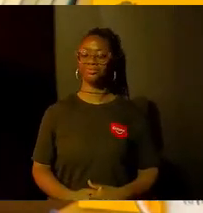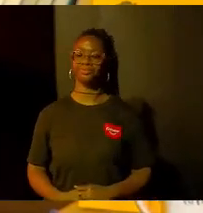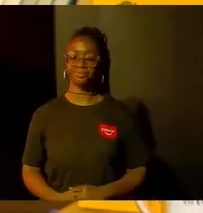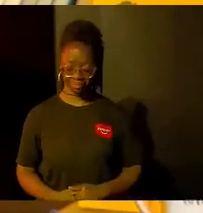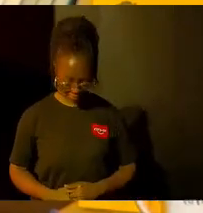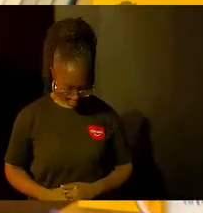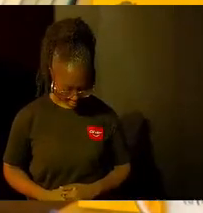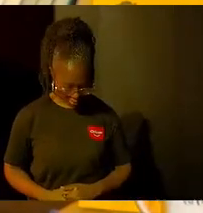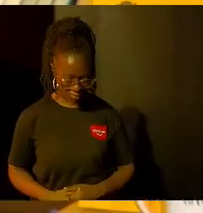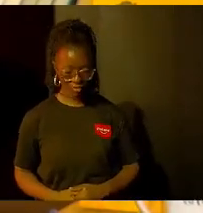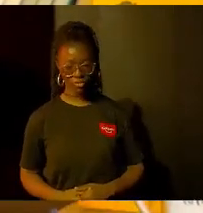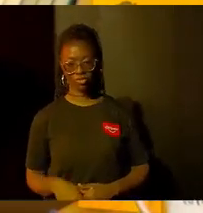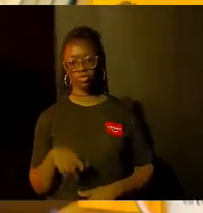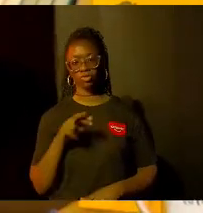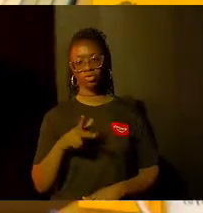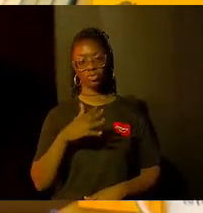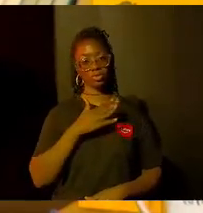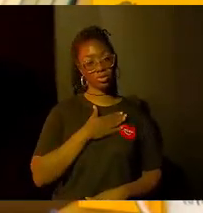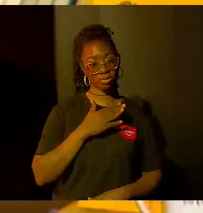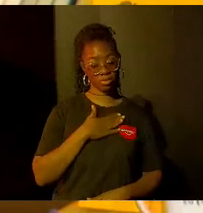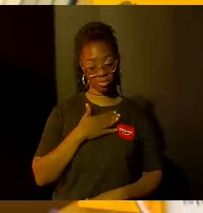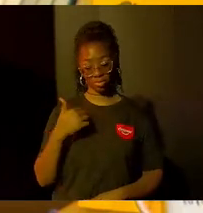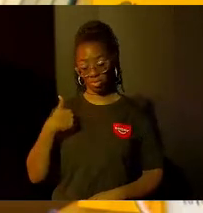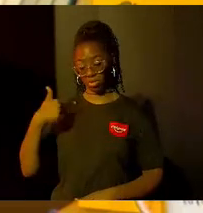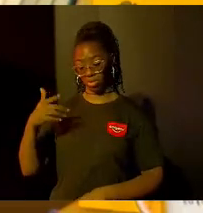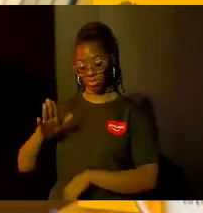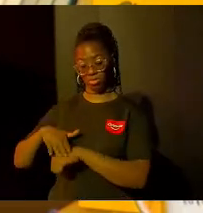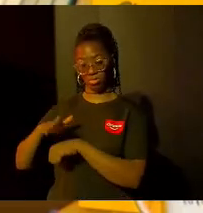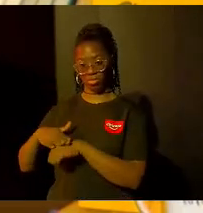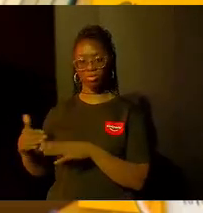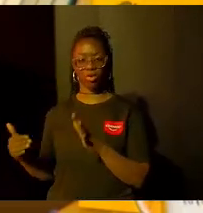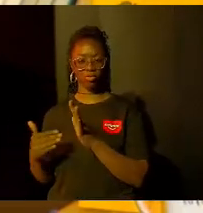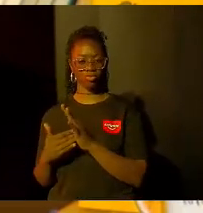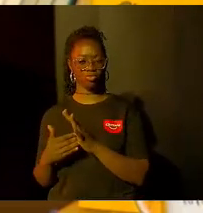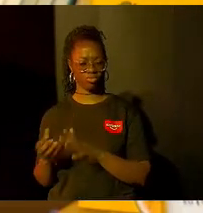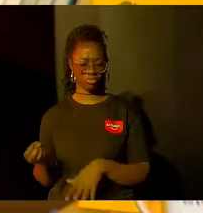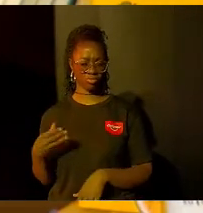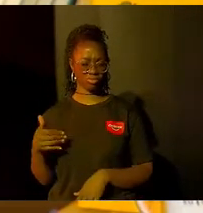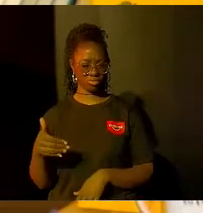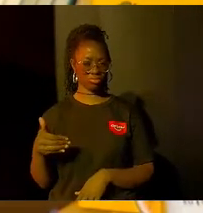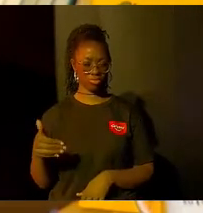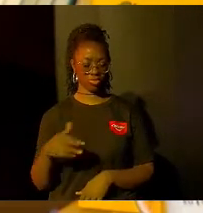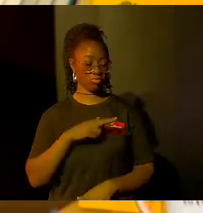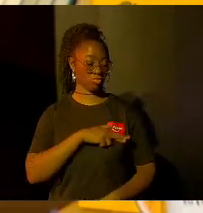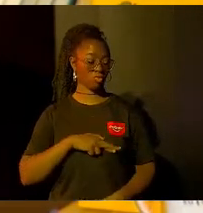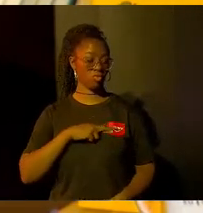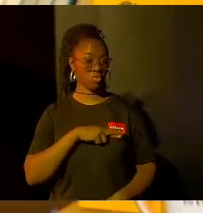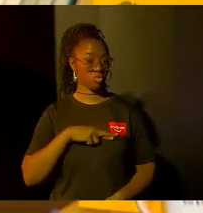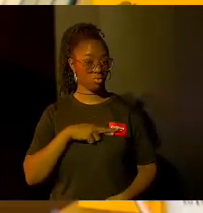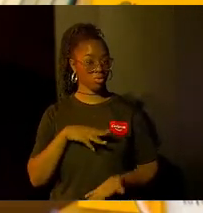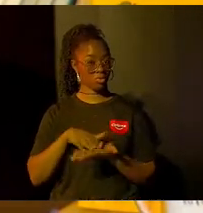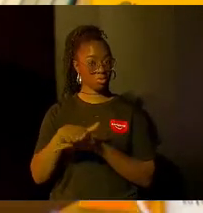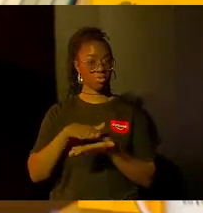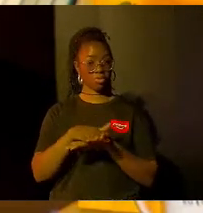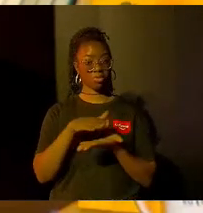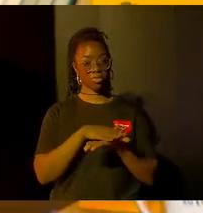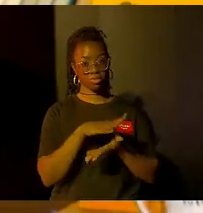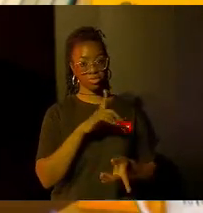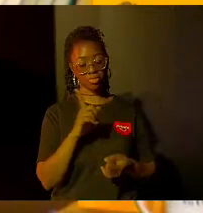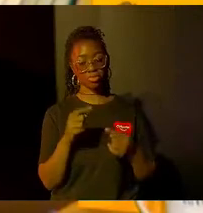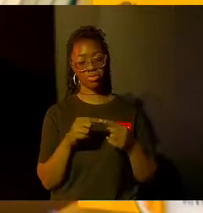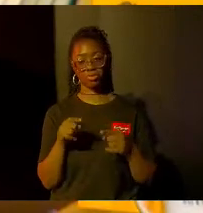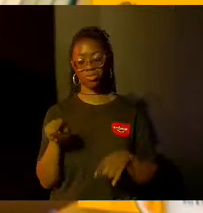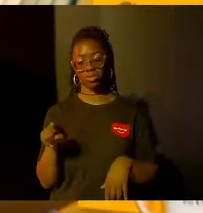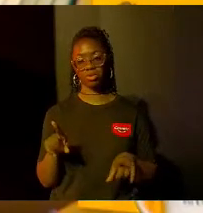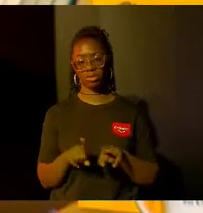meu irmão eu mesmo que é o último é meu mais recente romance publicado que é parte como